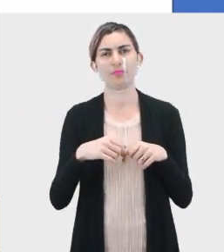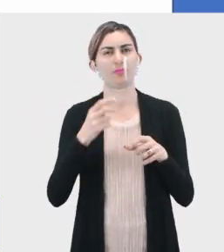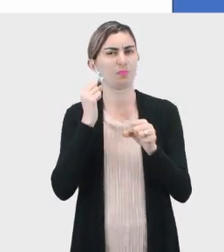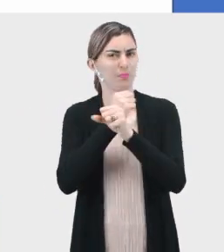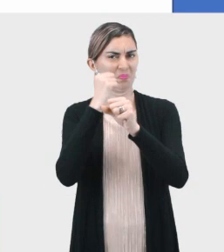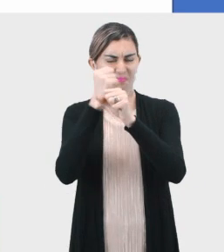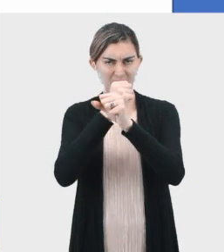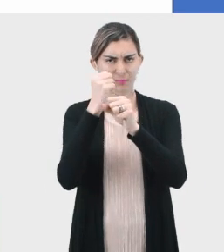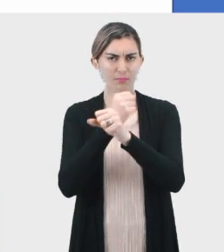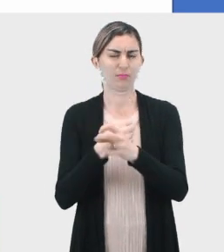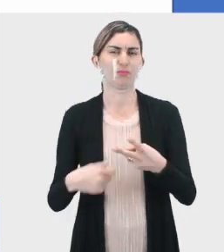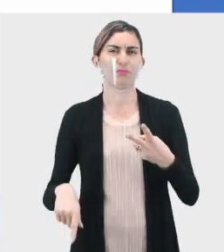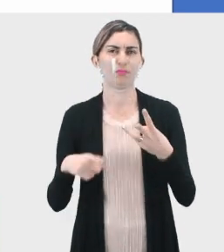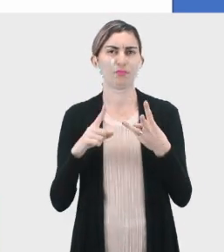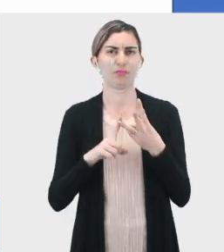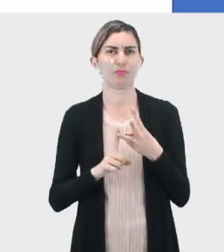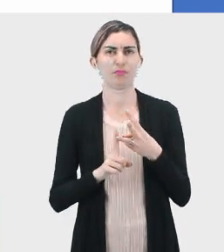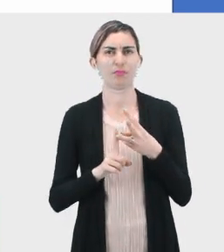construída.